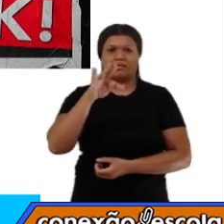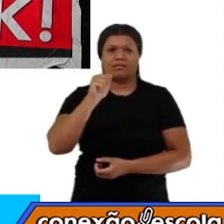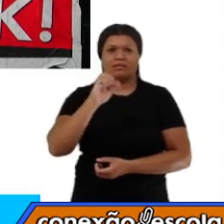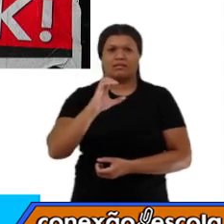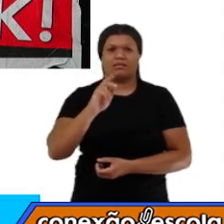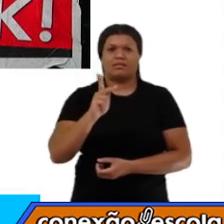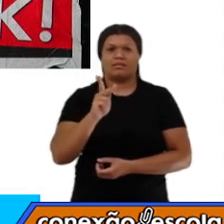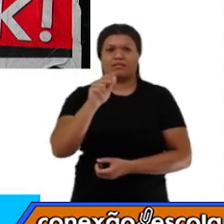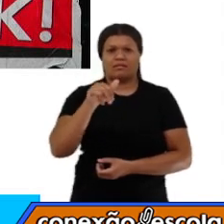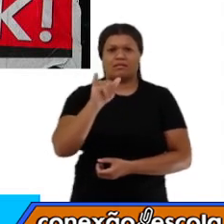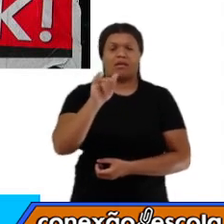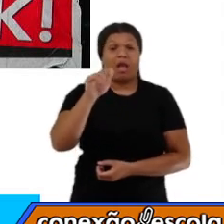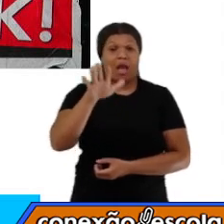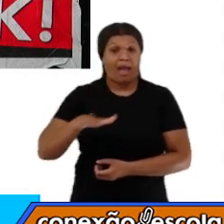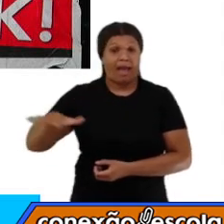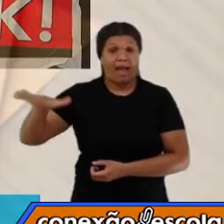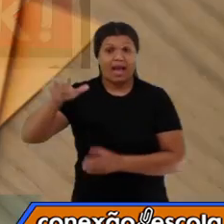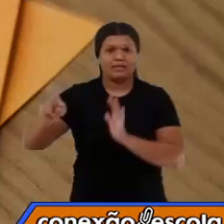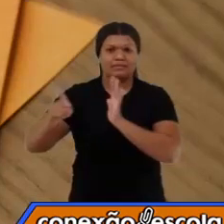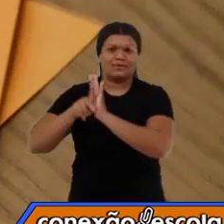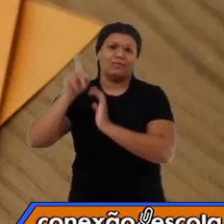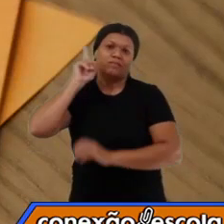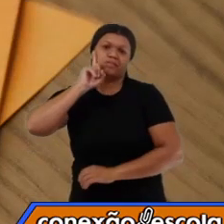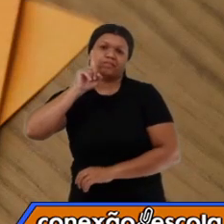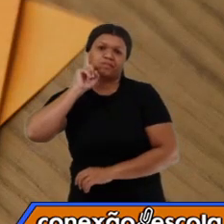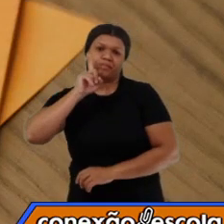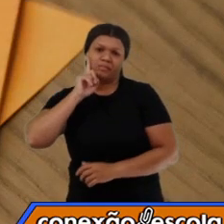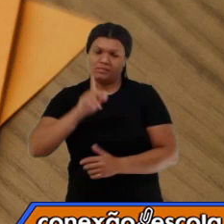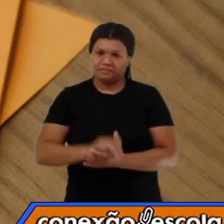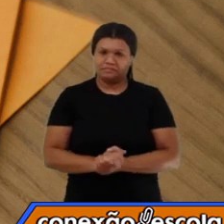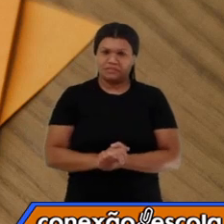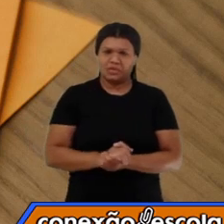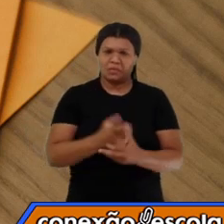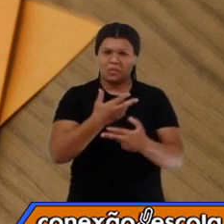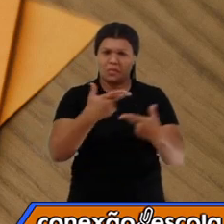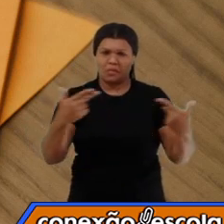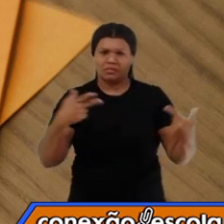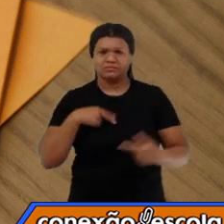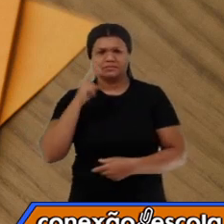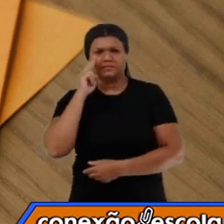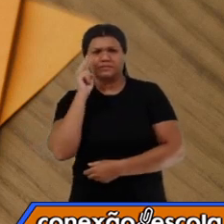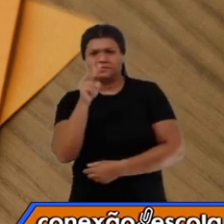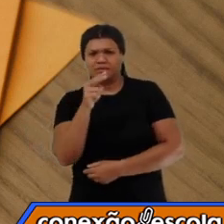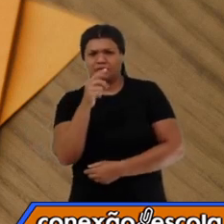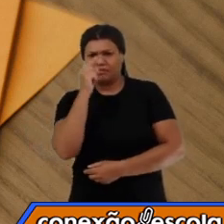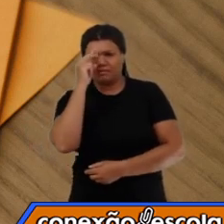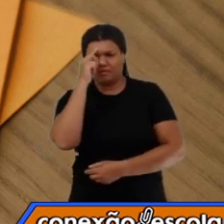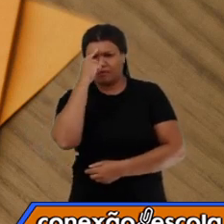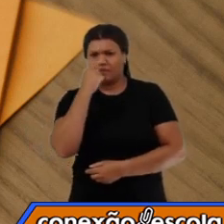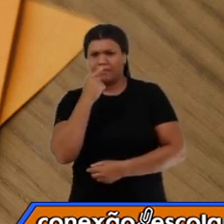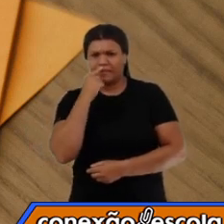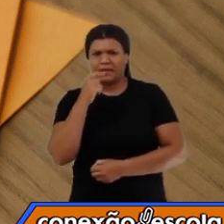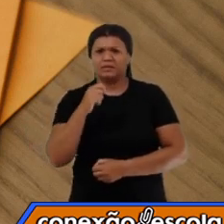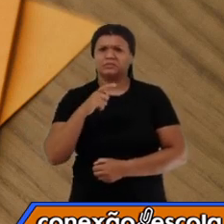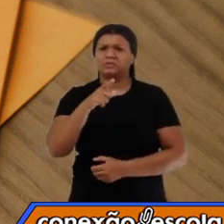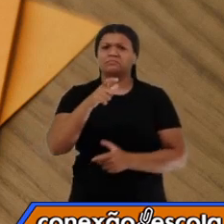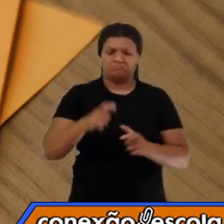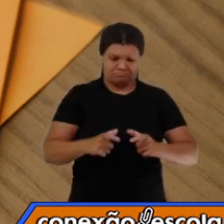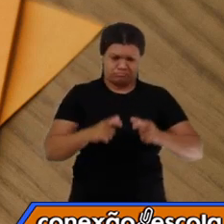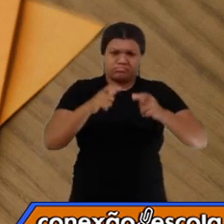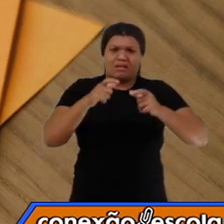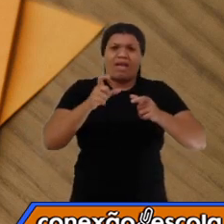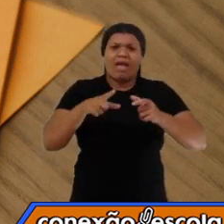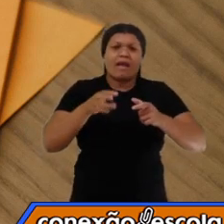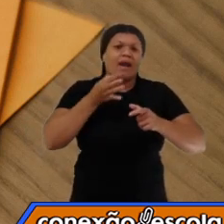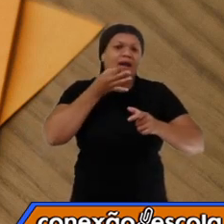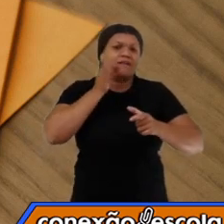só, quantas coisas eu pude inferir só olhando para uma imagem que é uma embalagem de café. É